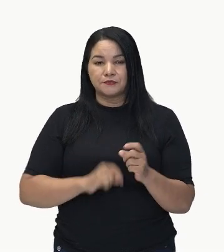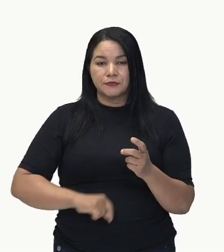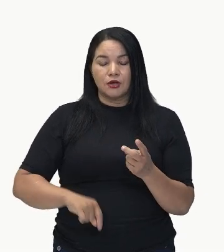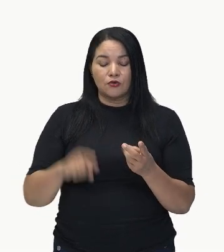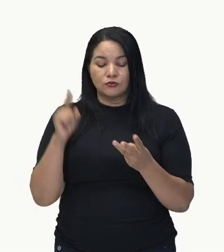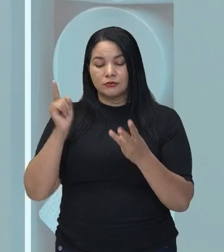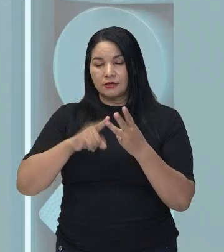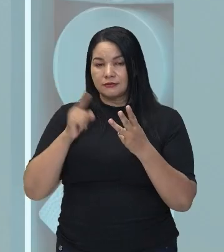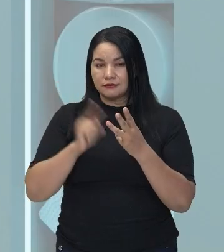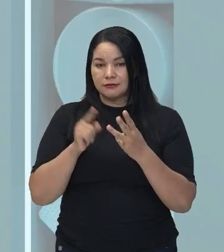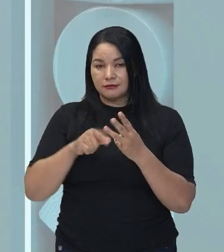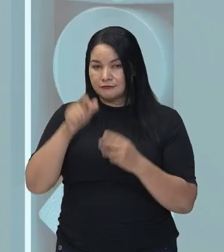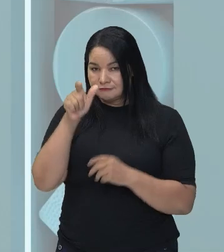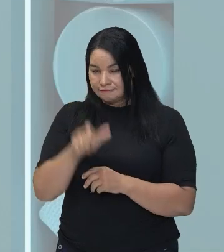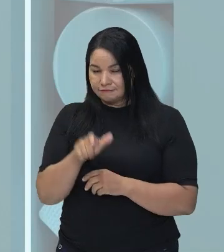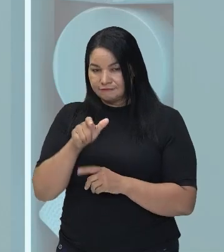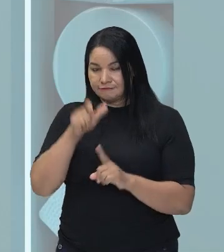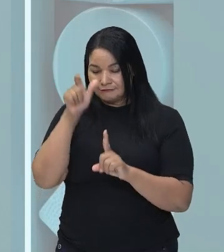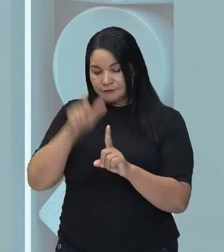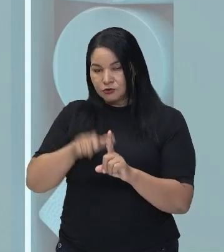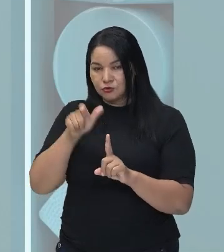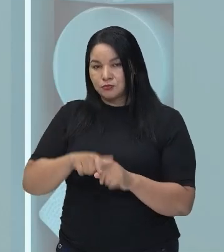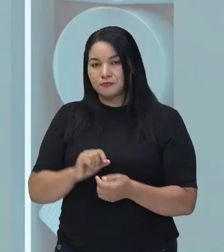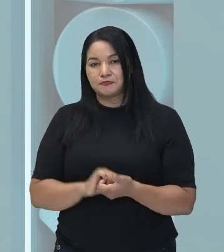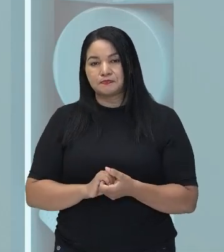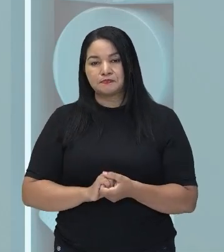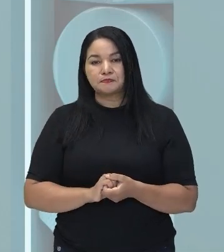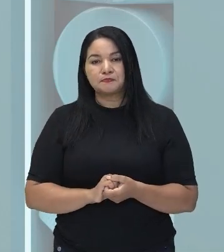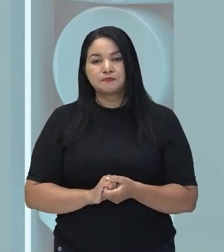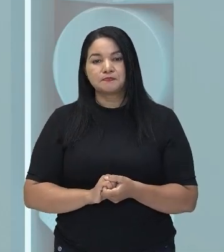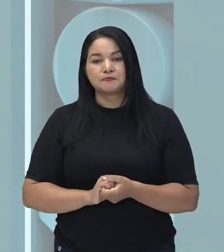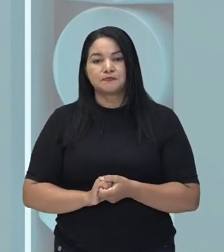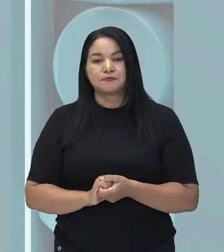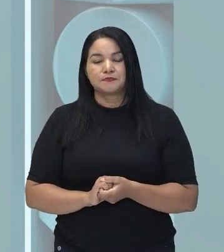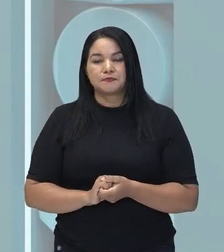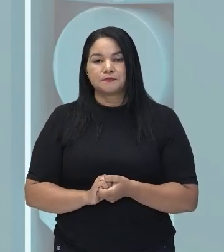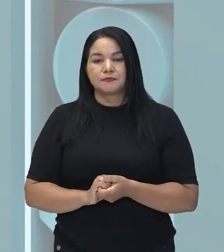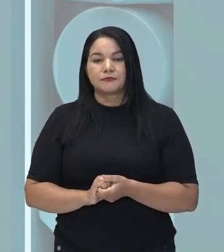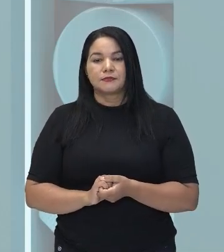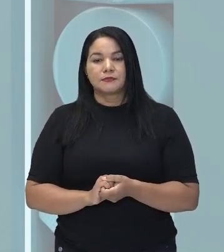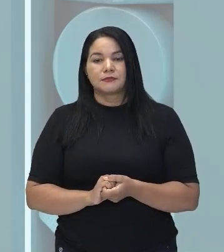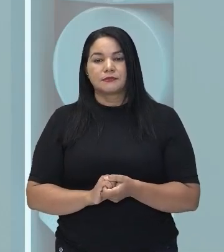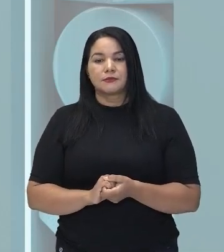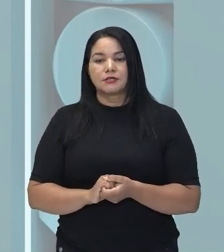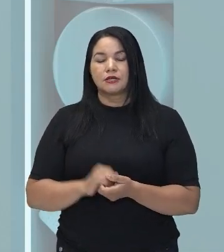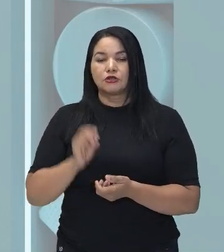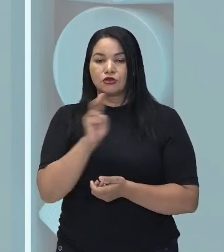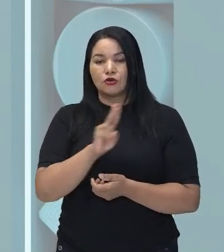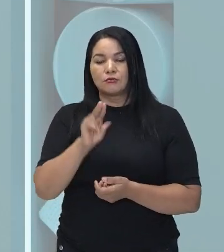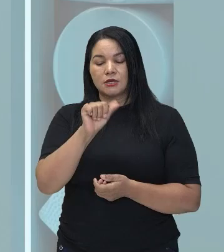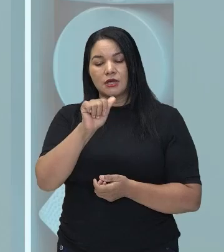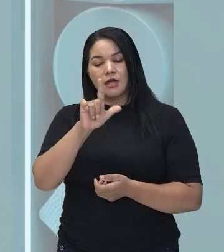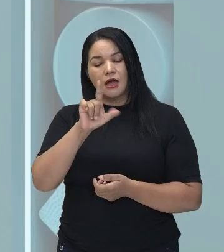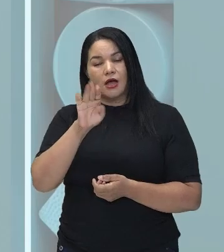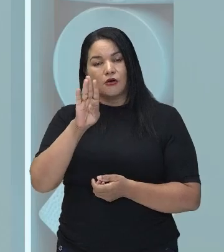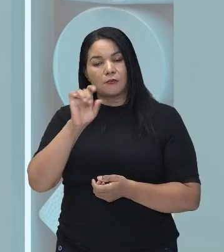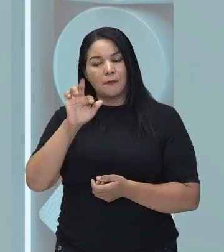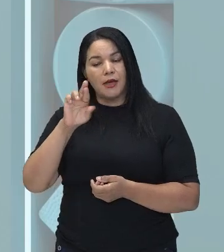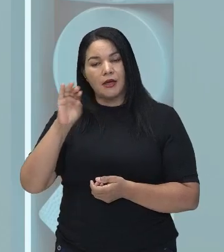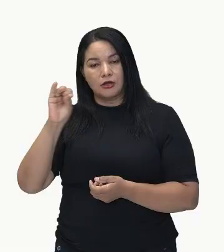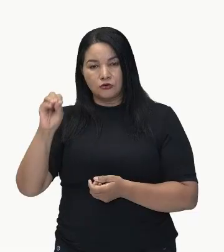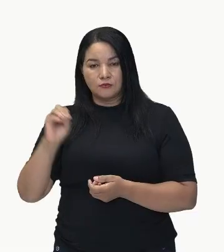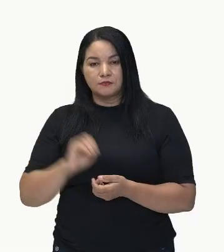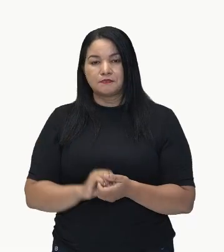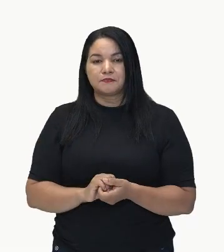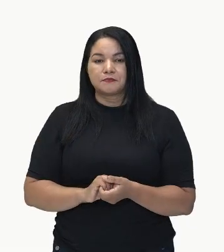que selecionamos, né? Então, vamos chegar ao nosso Alberto Caeiro. E Alberto Caeiro é